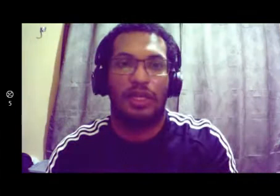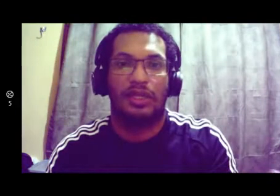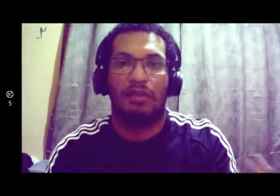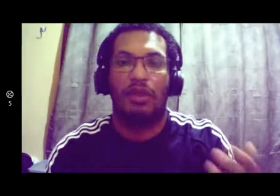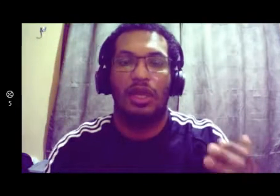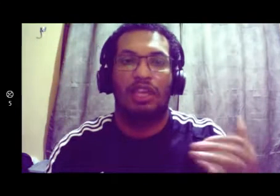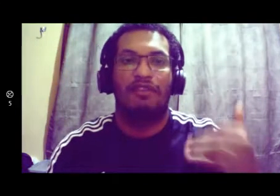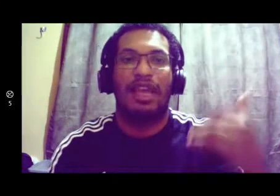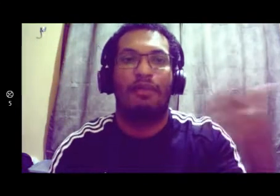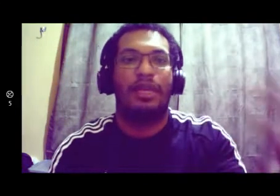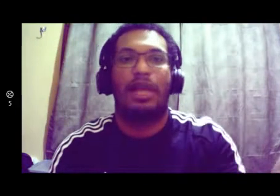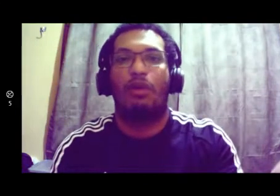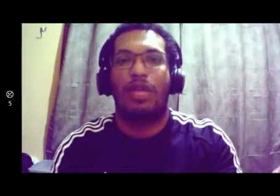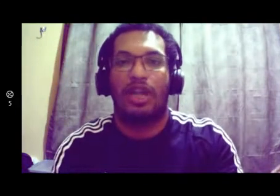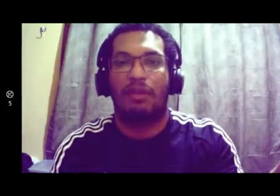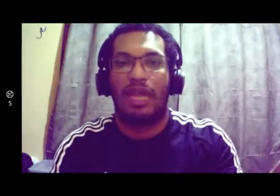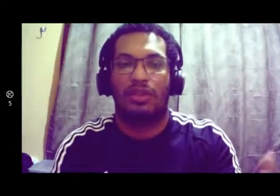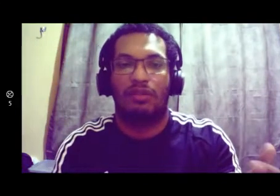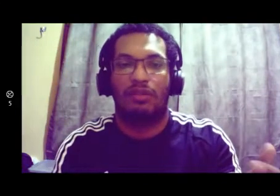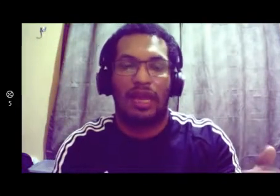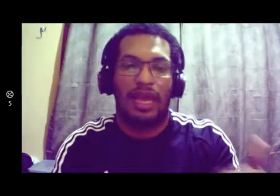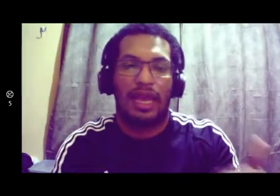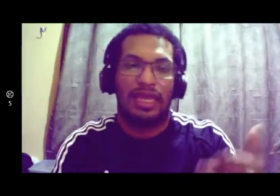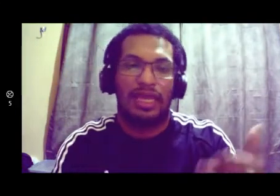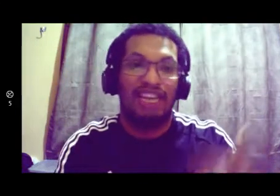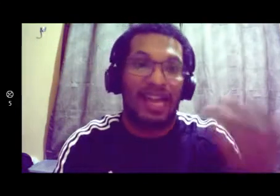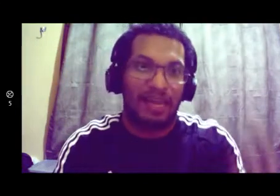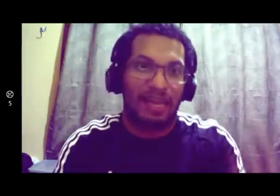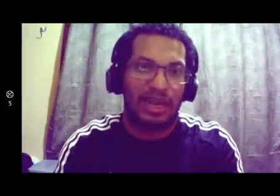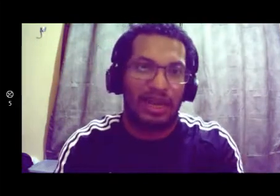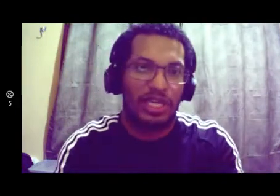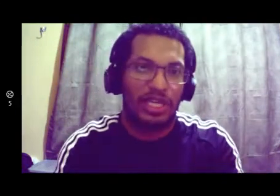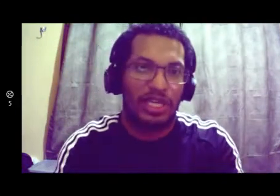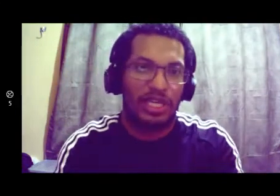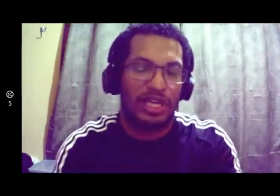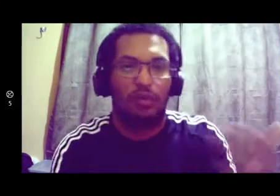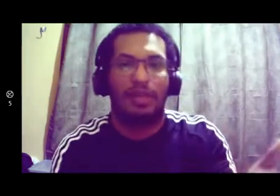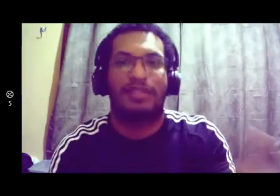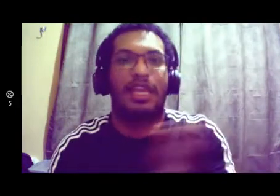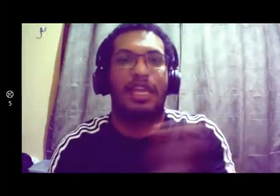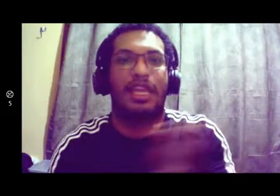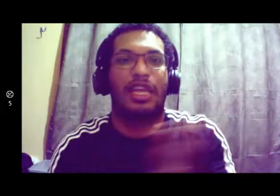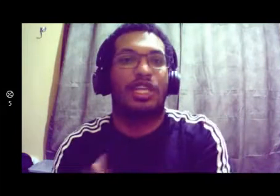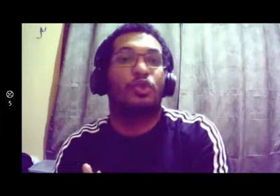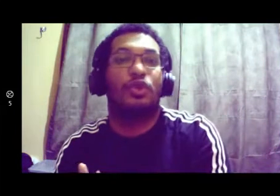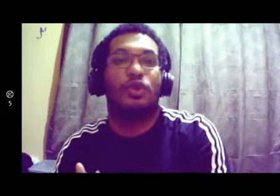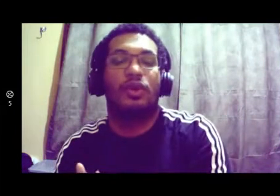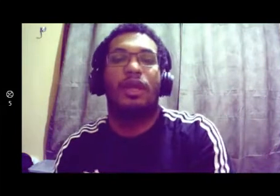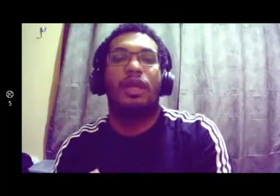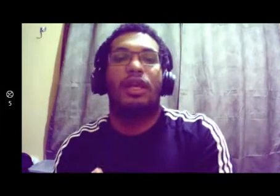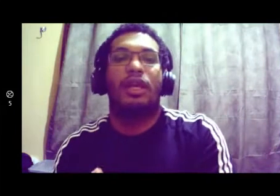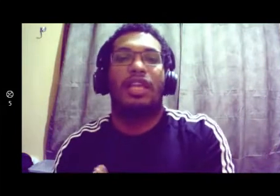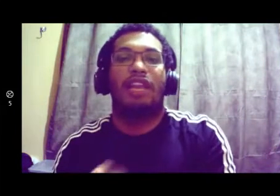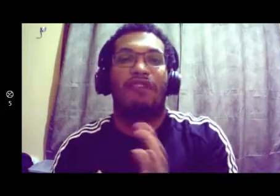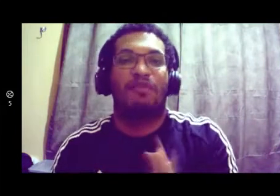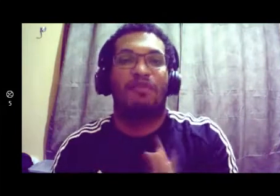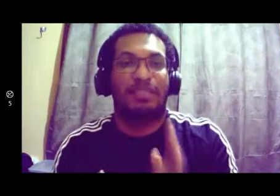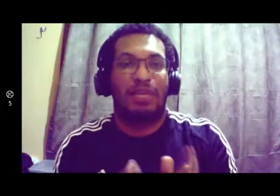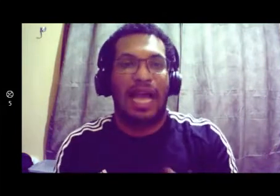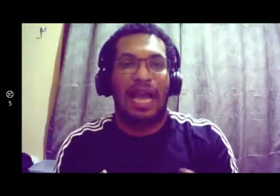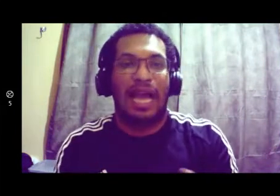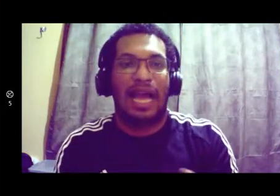enfermagem, por exemplo, que vai aplicar um medicamento também, né? E aí ele vai aplicar o medicamento com um paciente que é surdo. e ele